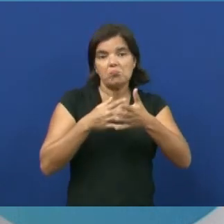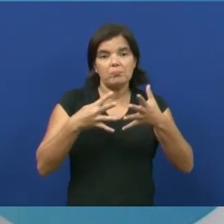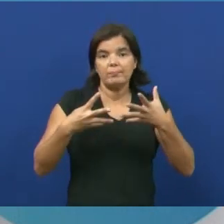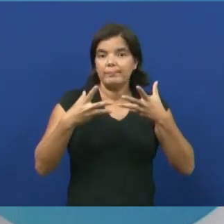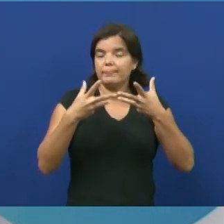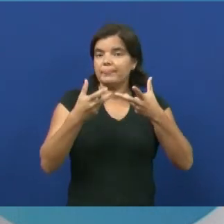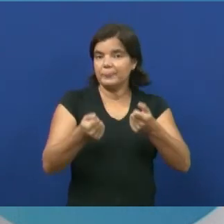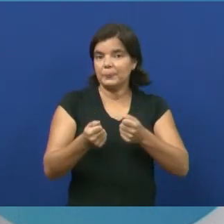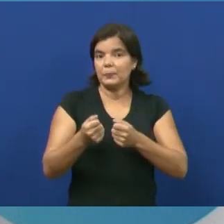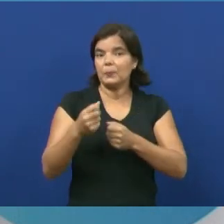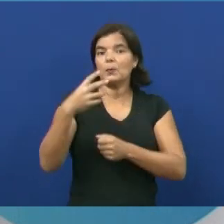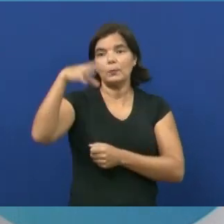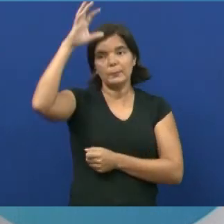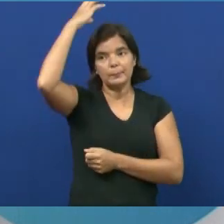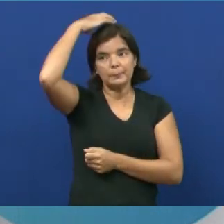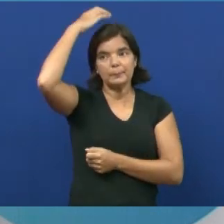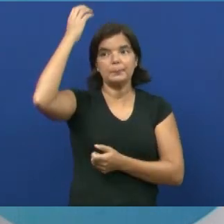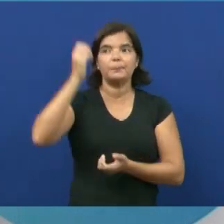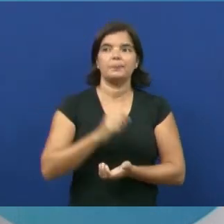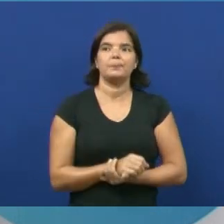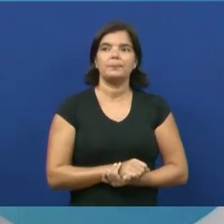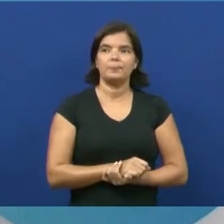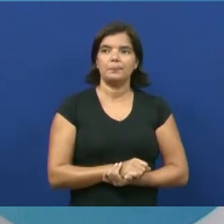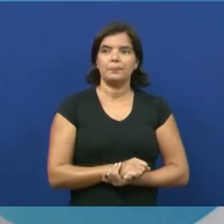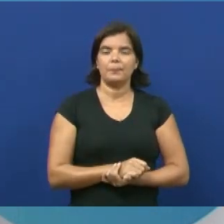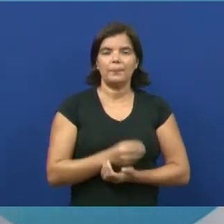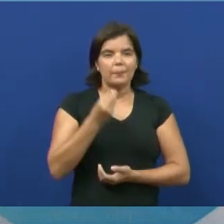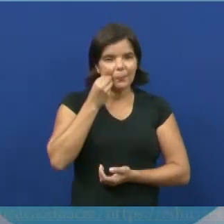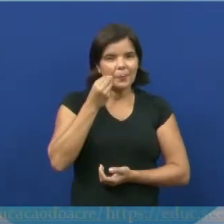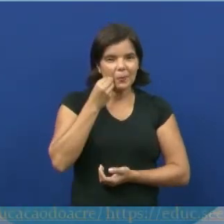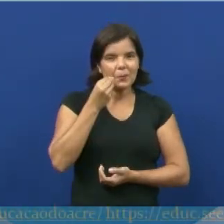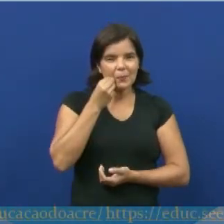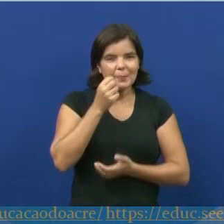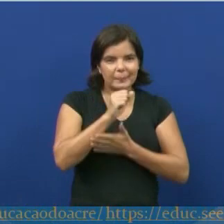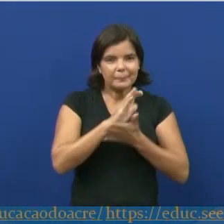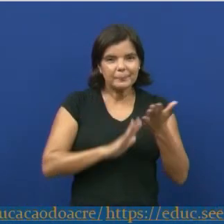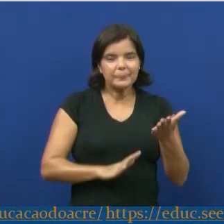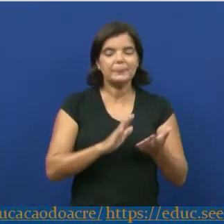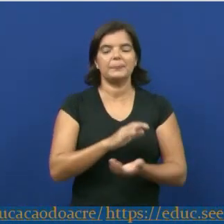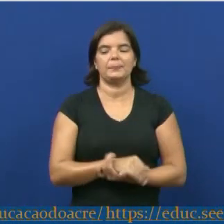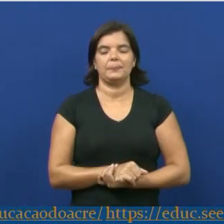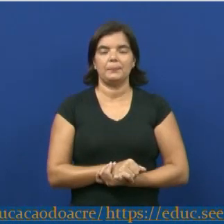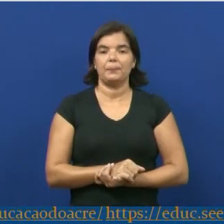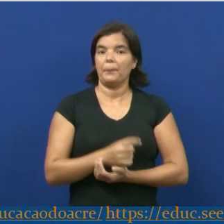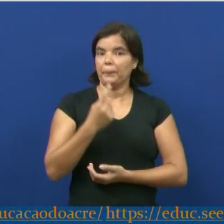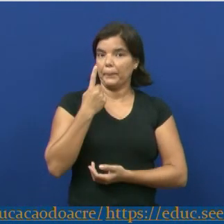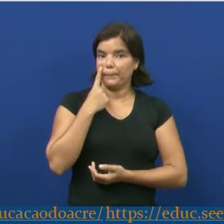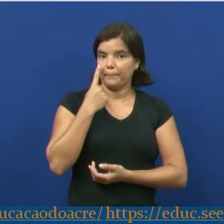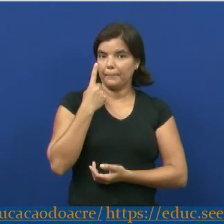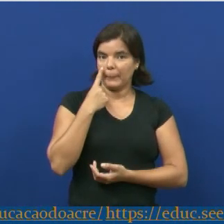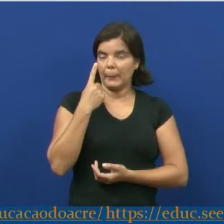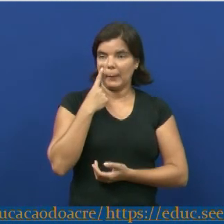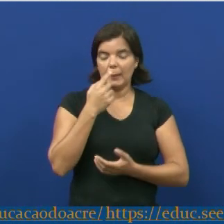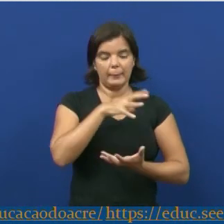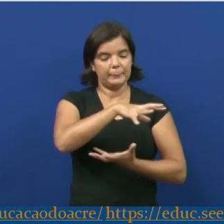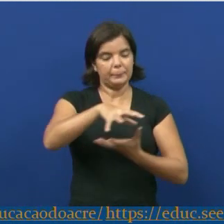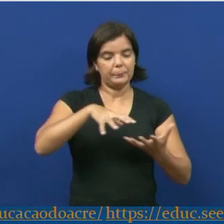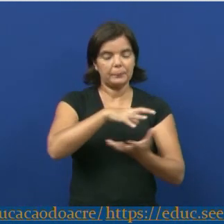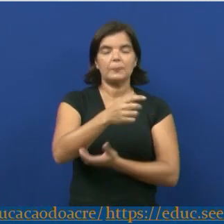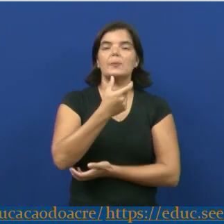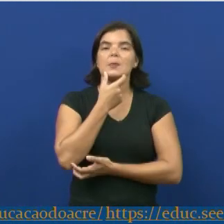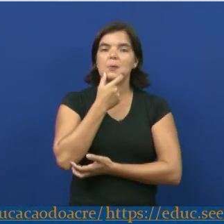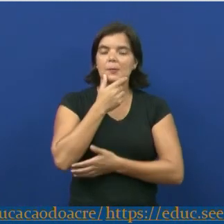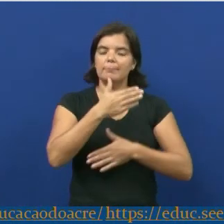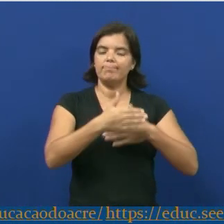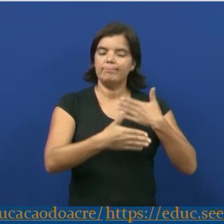completamente o poder dos reis. Vamos testar o nosso conhecimento? Então, nós vimos que a Revolução Inglesa foi